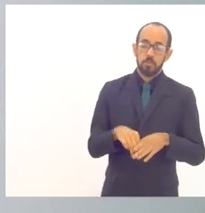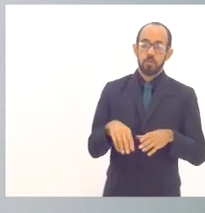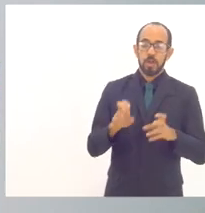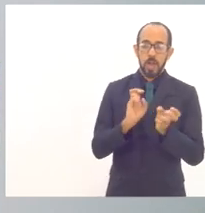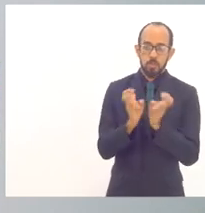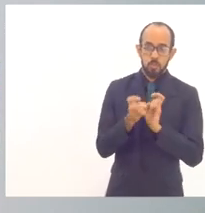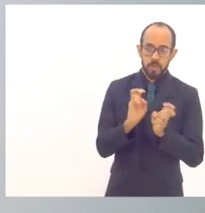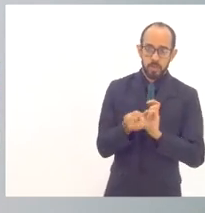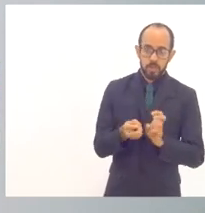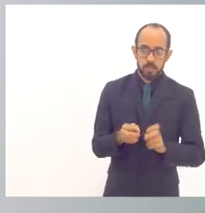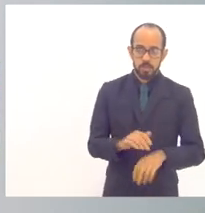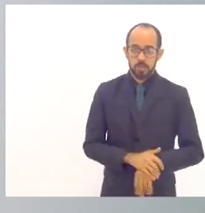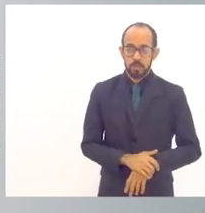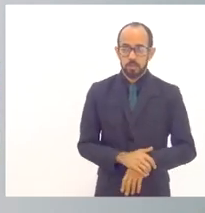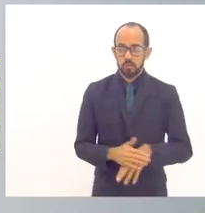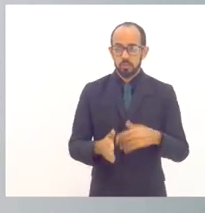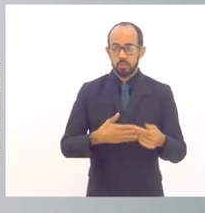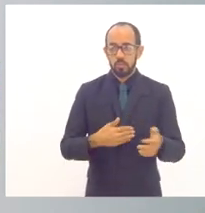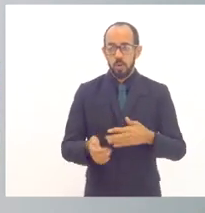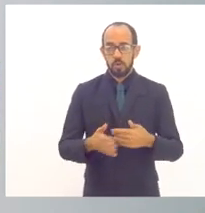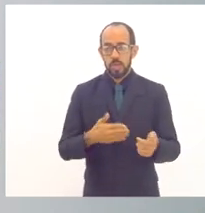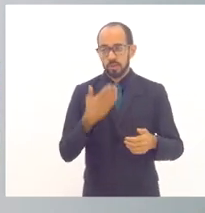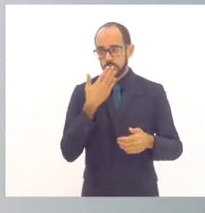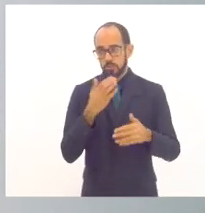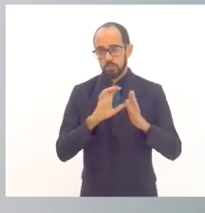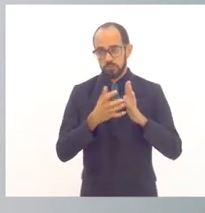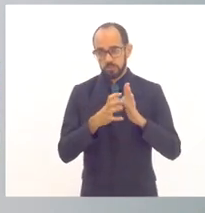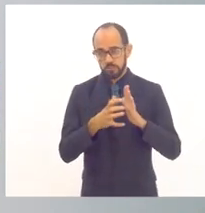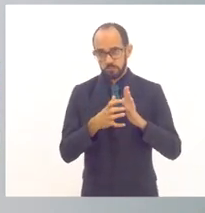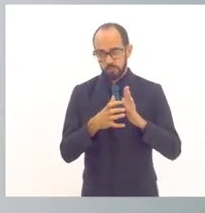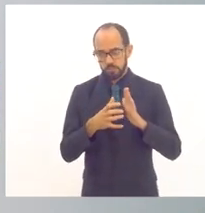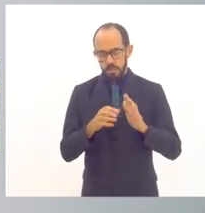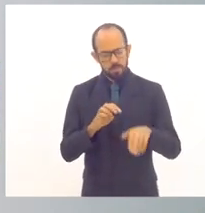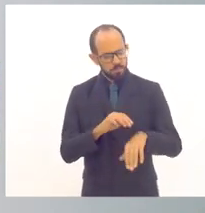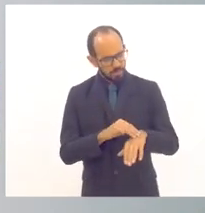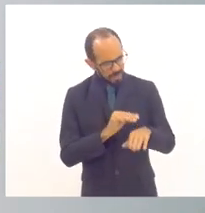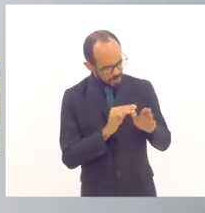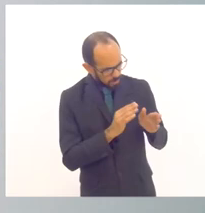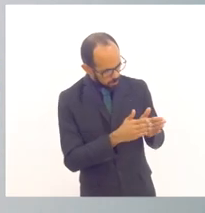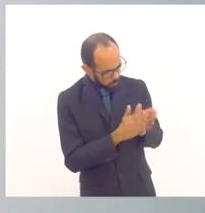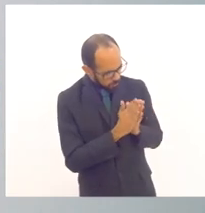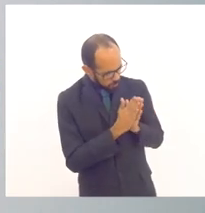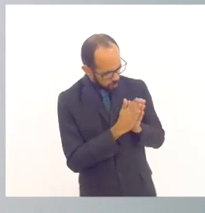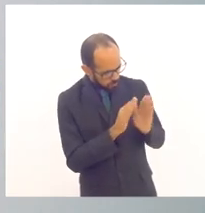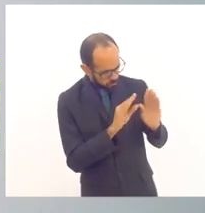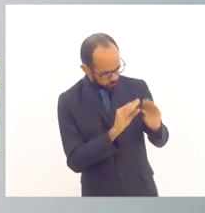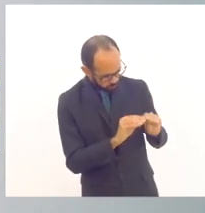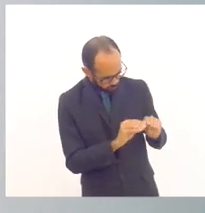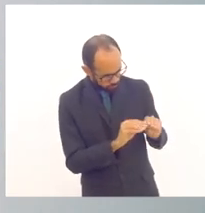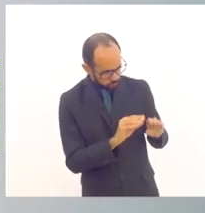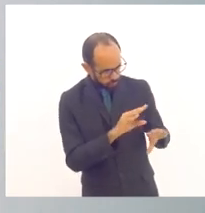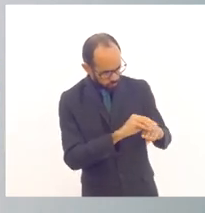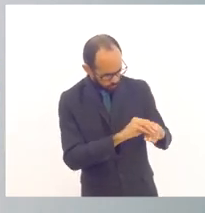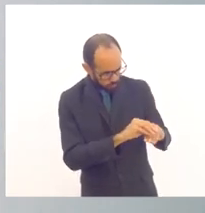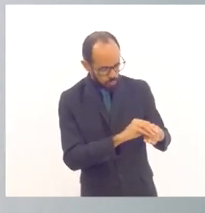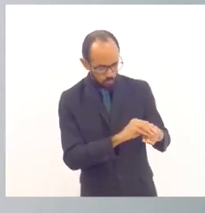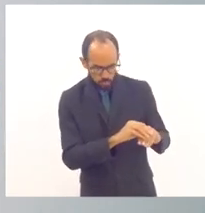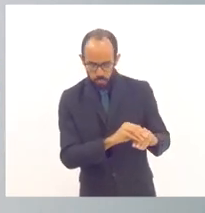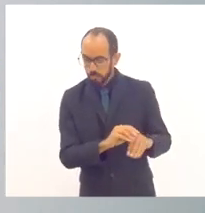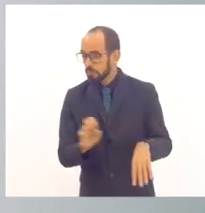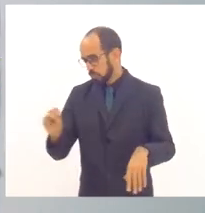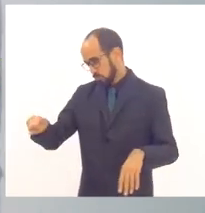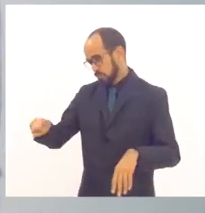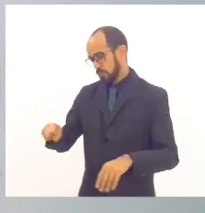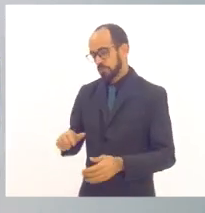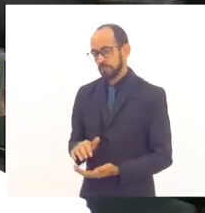Capoeira. Independente de partido. Mestre Mulato, tenta dar uma funilada. Então, a minha questão toda, que eu acho que eu